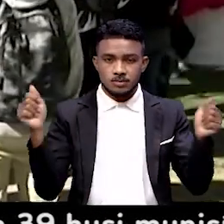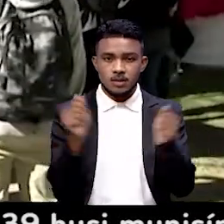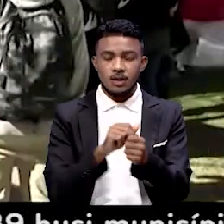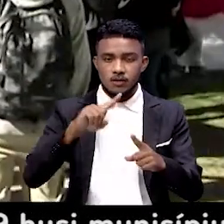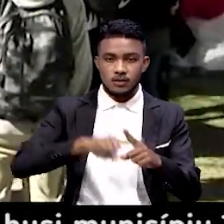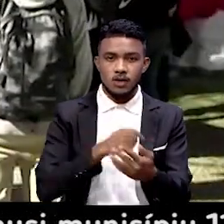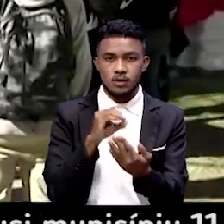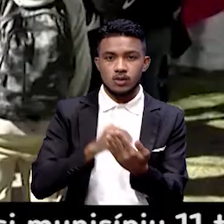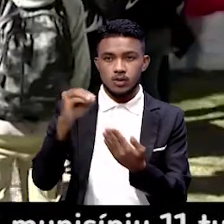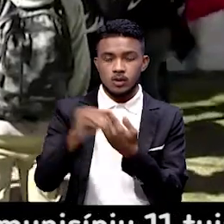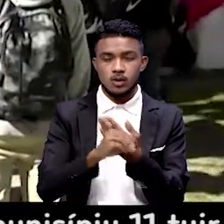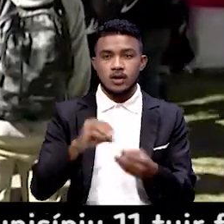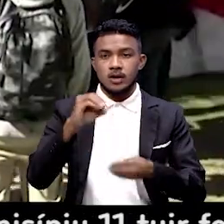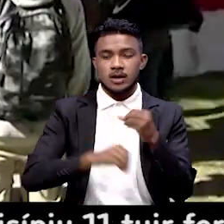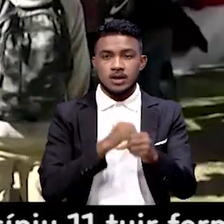outubro tinen ringrua ronulo.